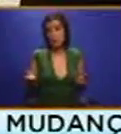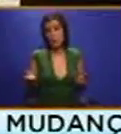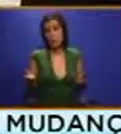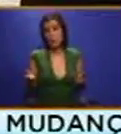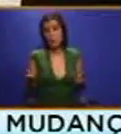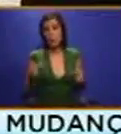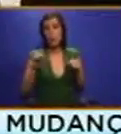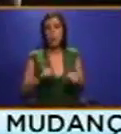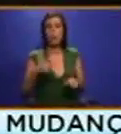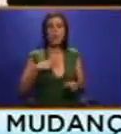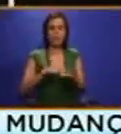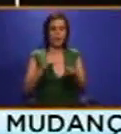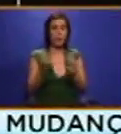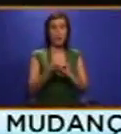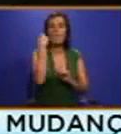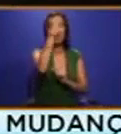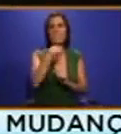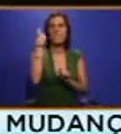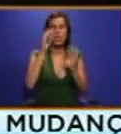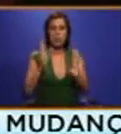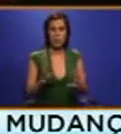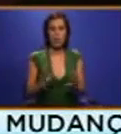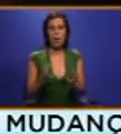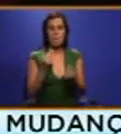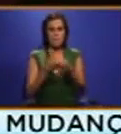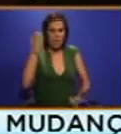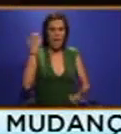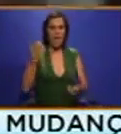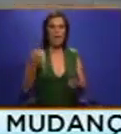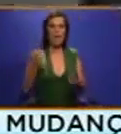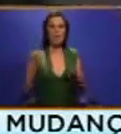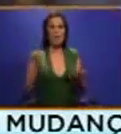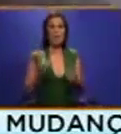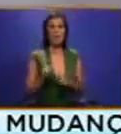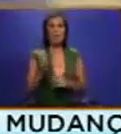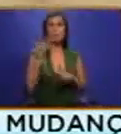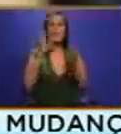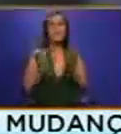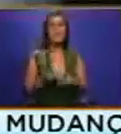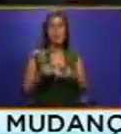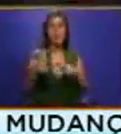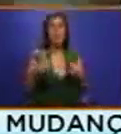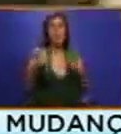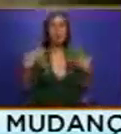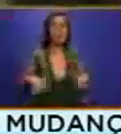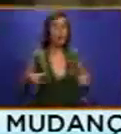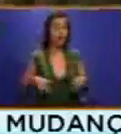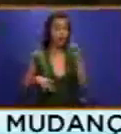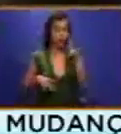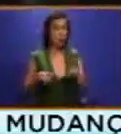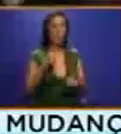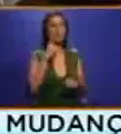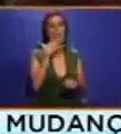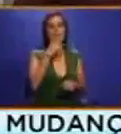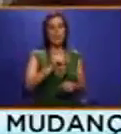hoje pretendo mudar o meu visual tendo algo mais Arrojado primeira paragem a loja de roupa mandamos a